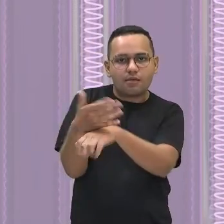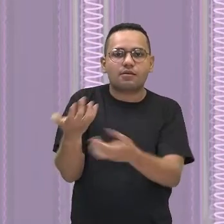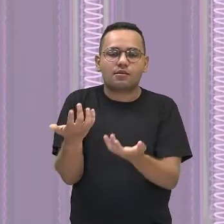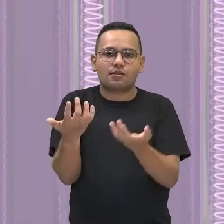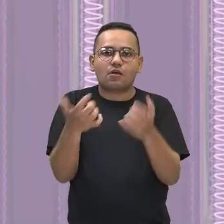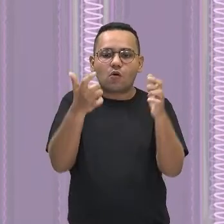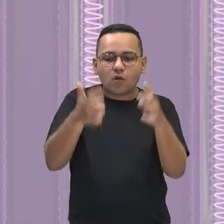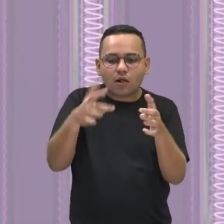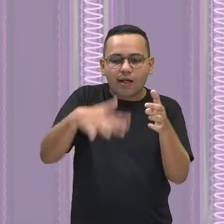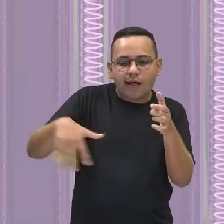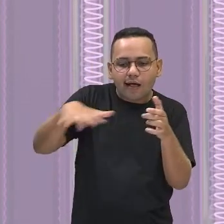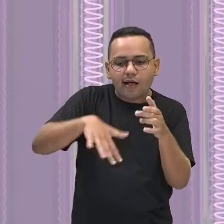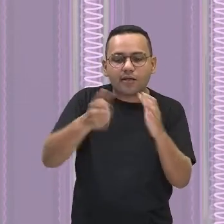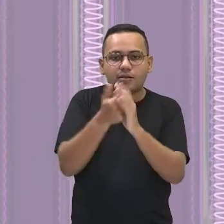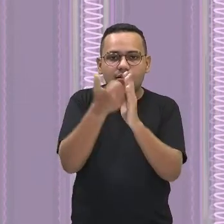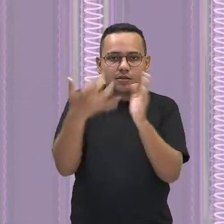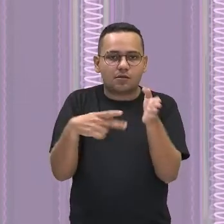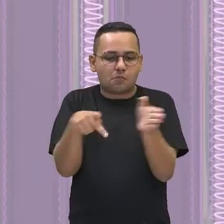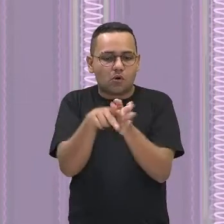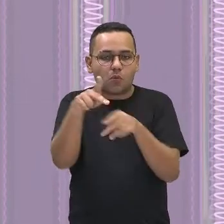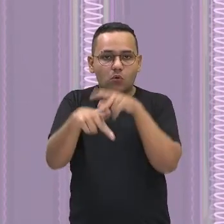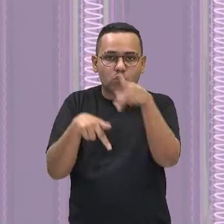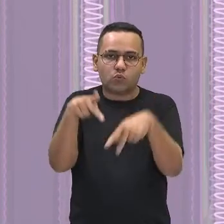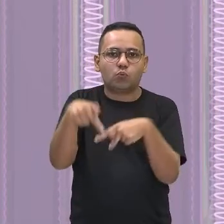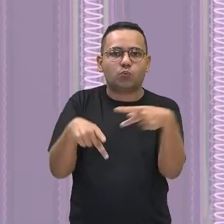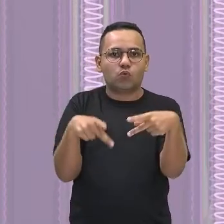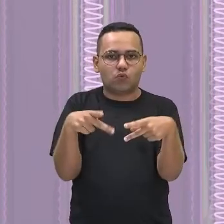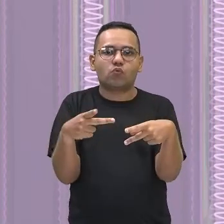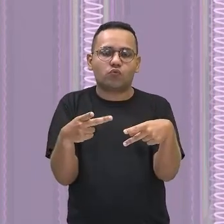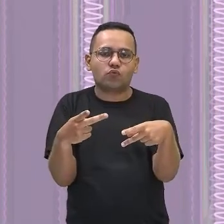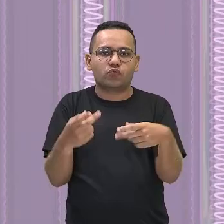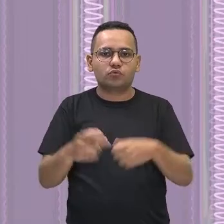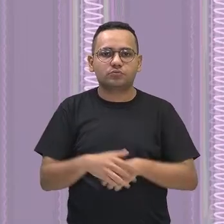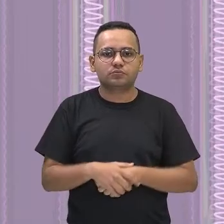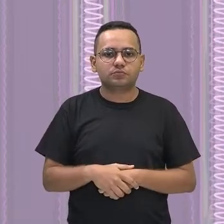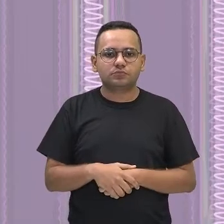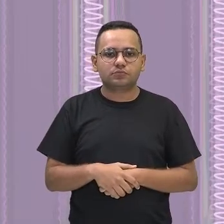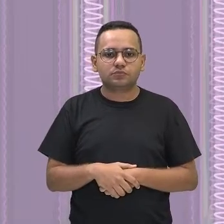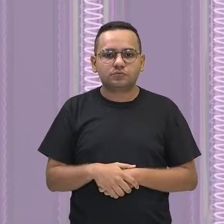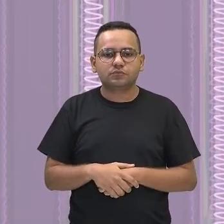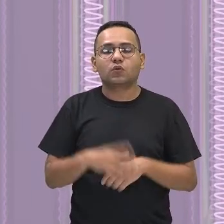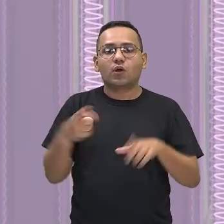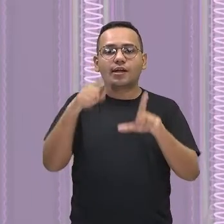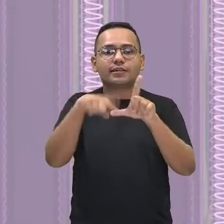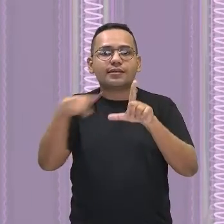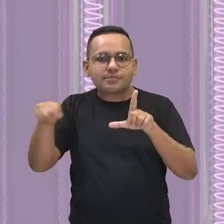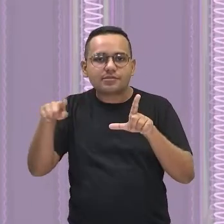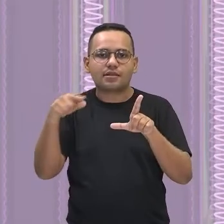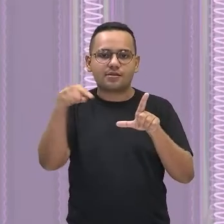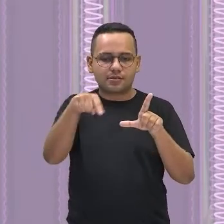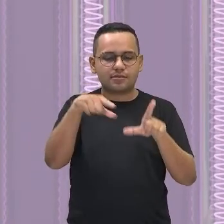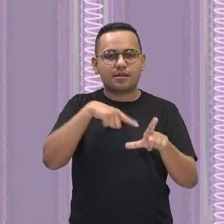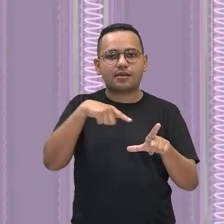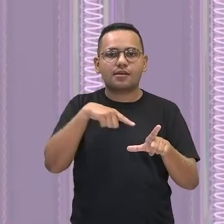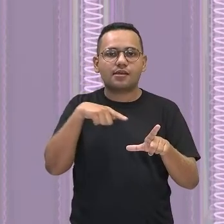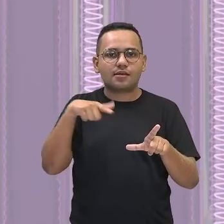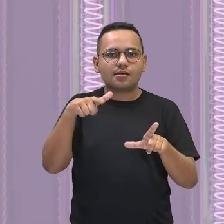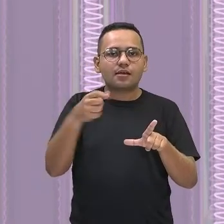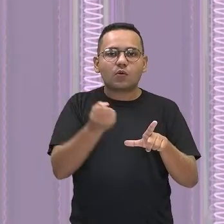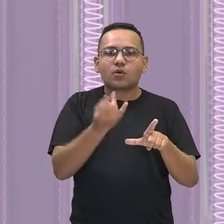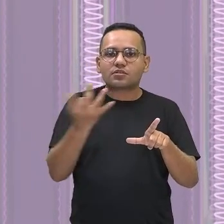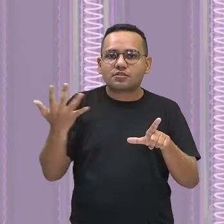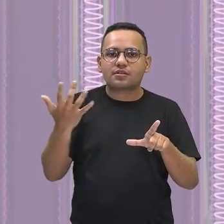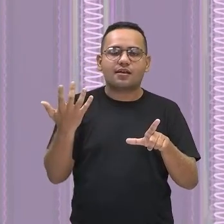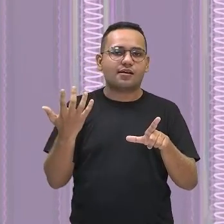dessa população que está naquele bairro, qual é a densidade desse bairro, qual é a densidade demográfica, né? Quantas pessoas existem lá,